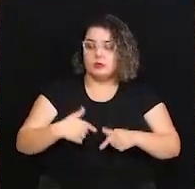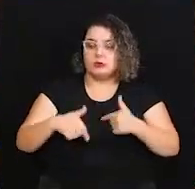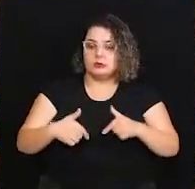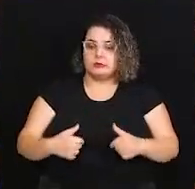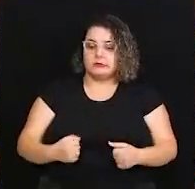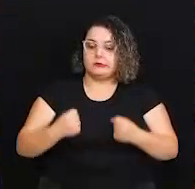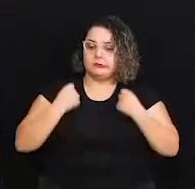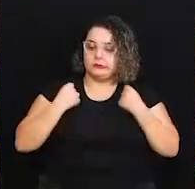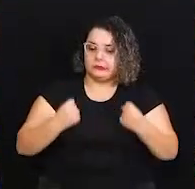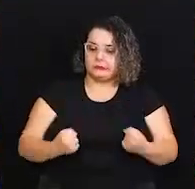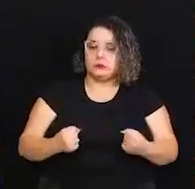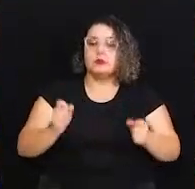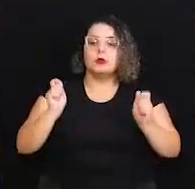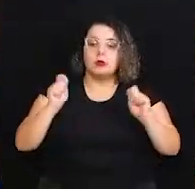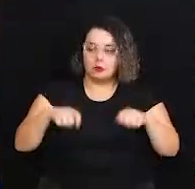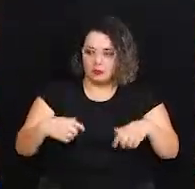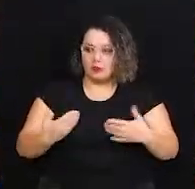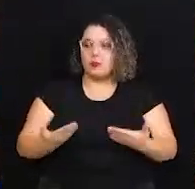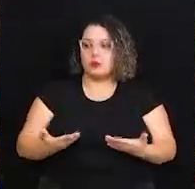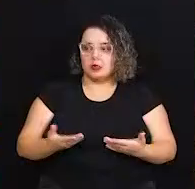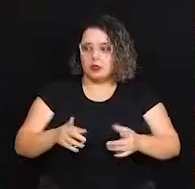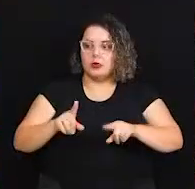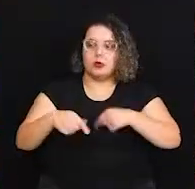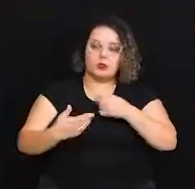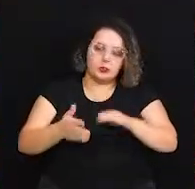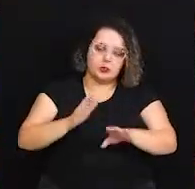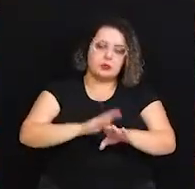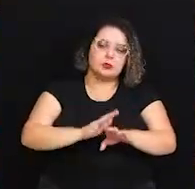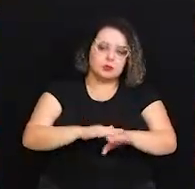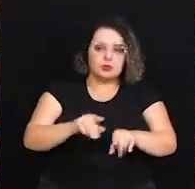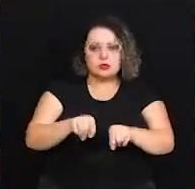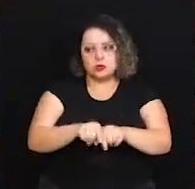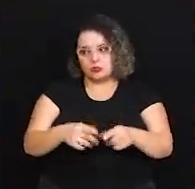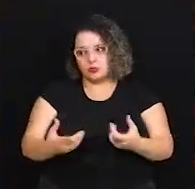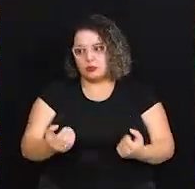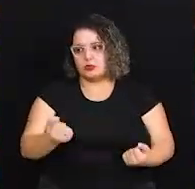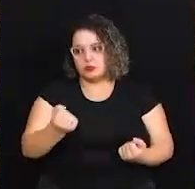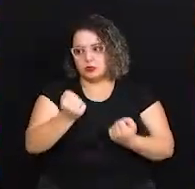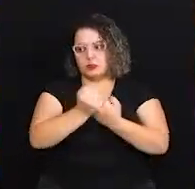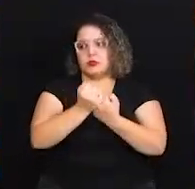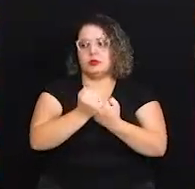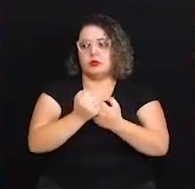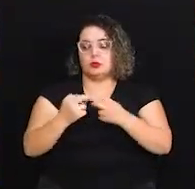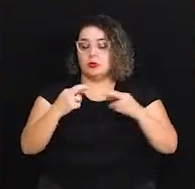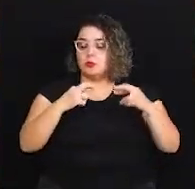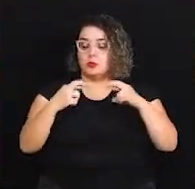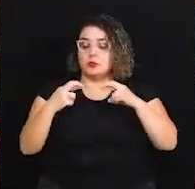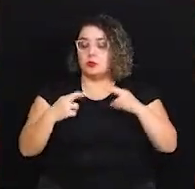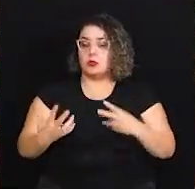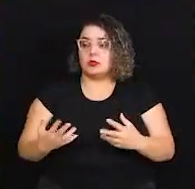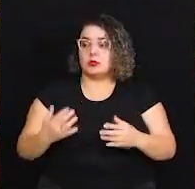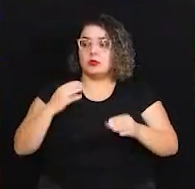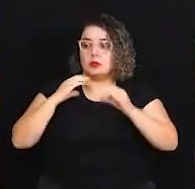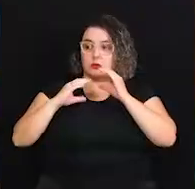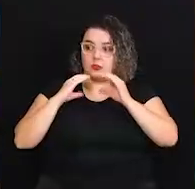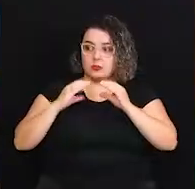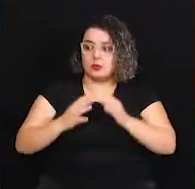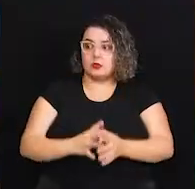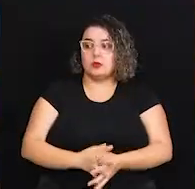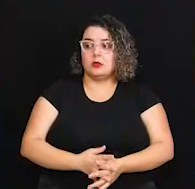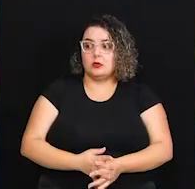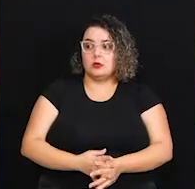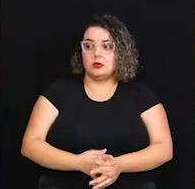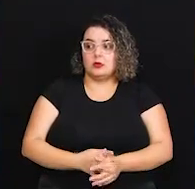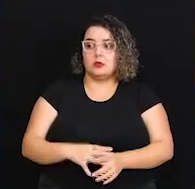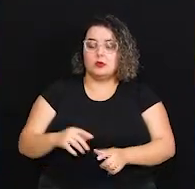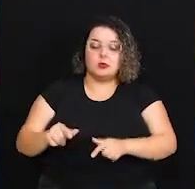pesado. Mas é possível ocupar outras funções também, como apoio, monitoramento e comunicação. O lugar que a